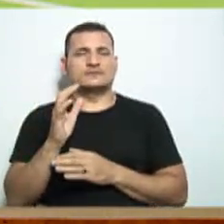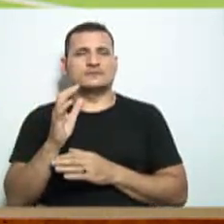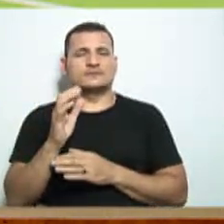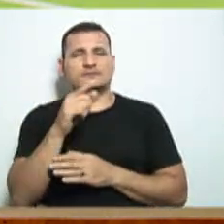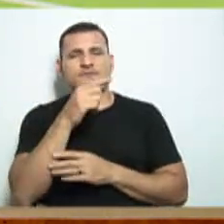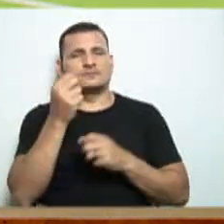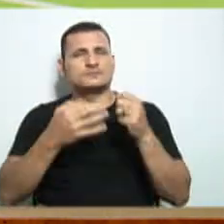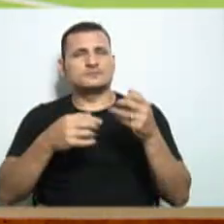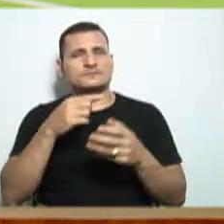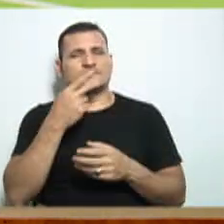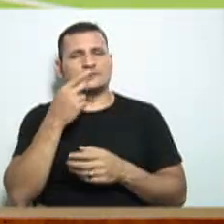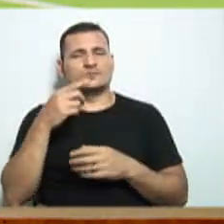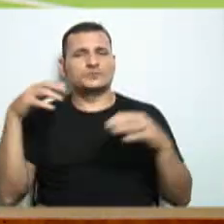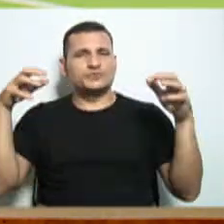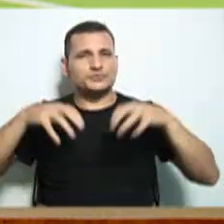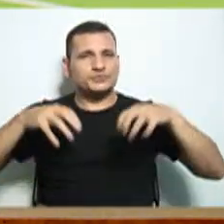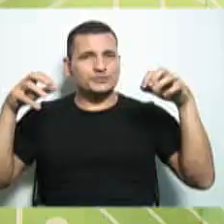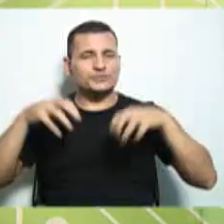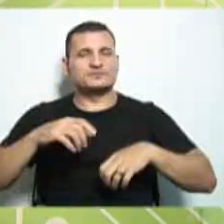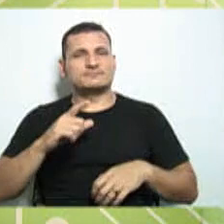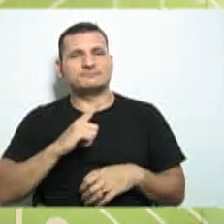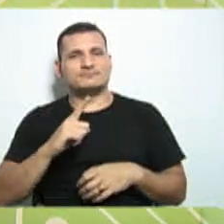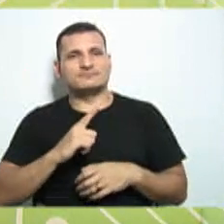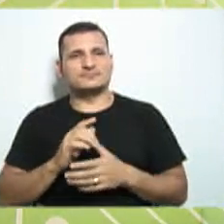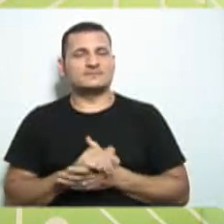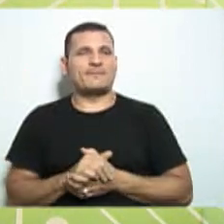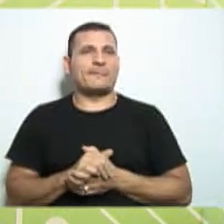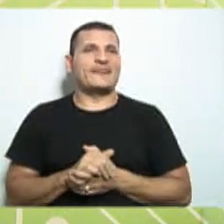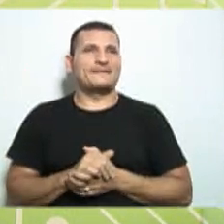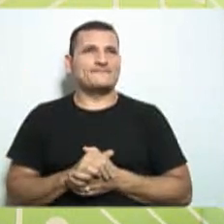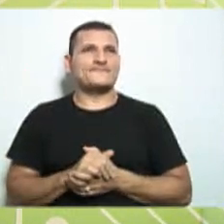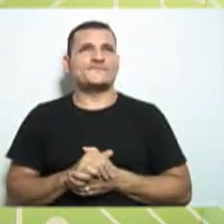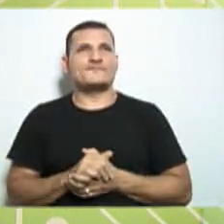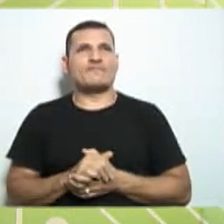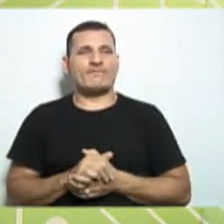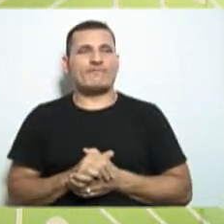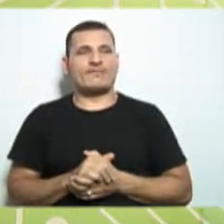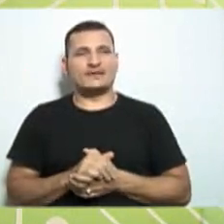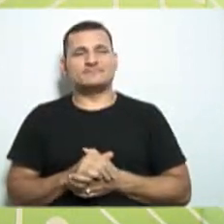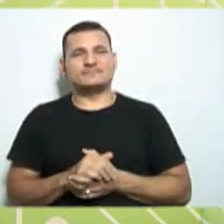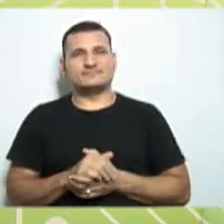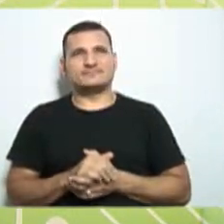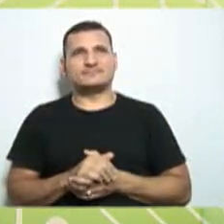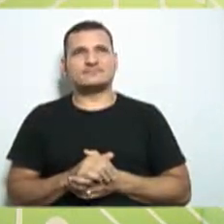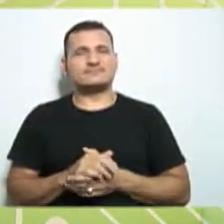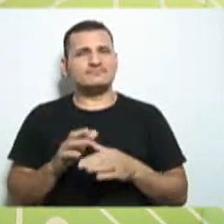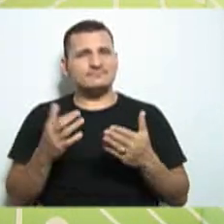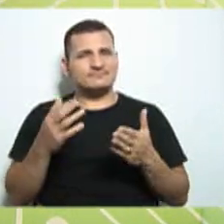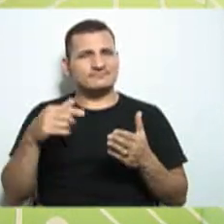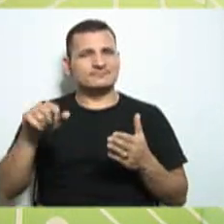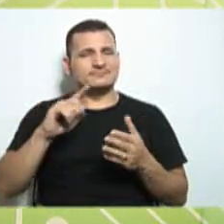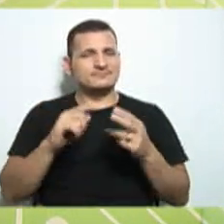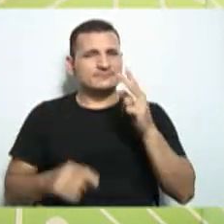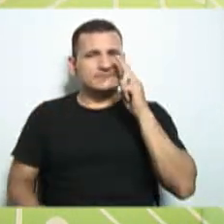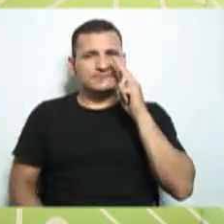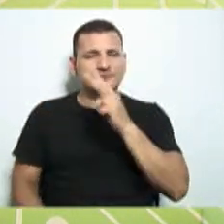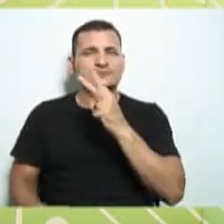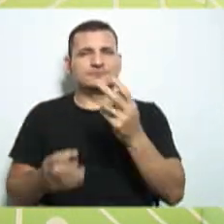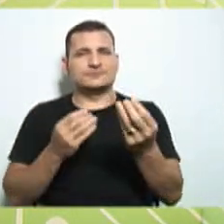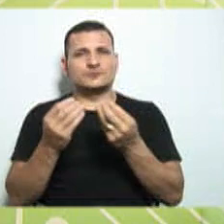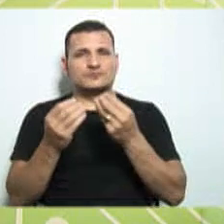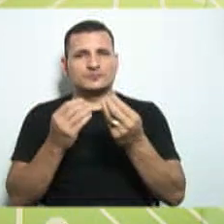está um tempão de chuva. Olha aí, estou falando. Veja bem, meu querido, olha só. Olha só como a análise fofa,